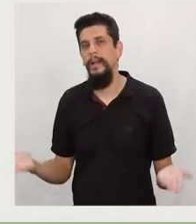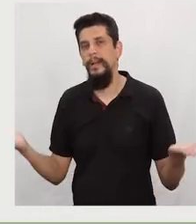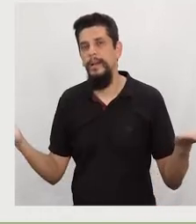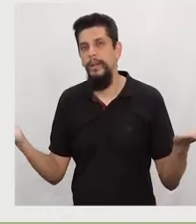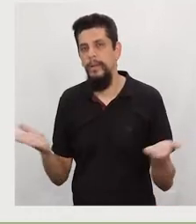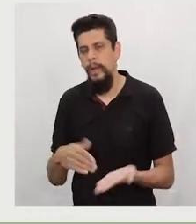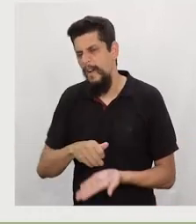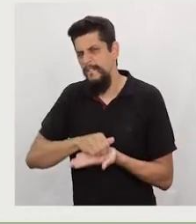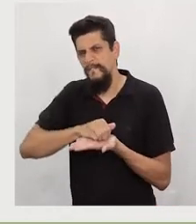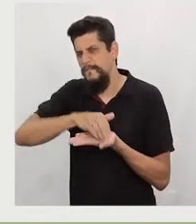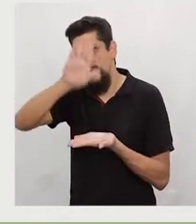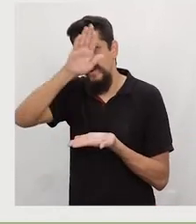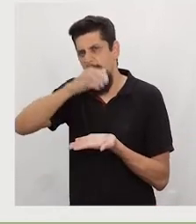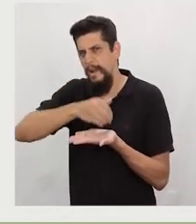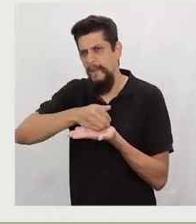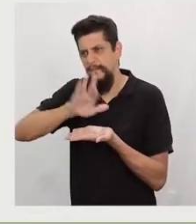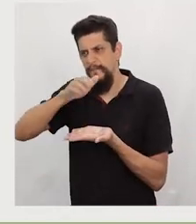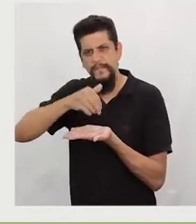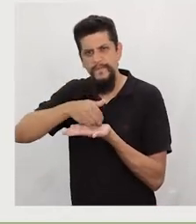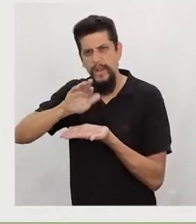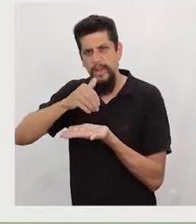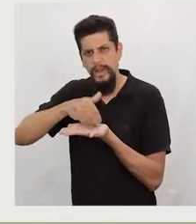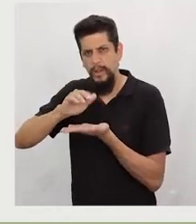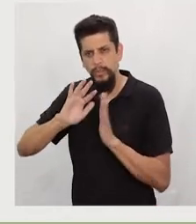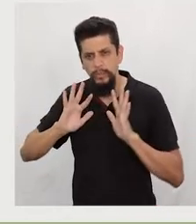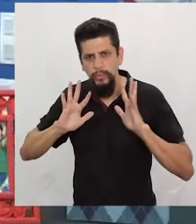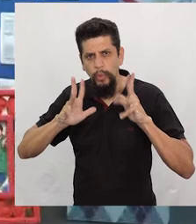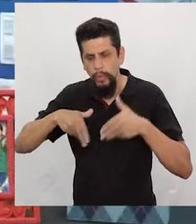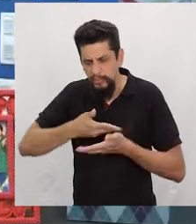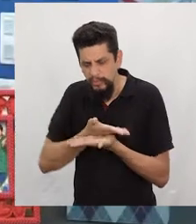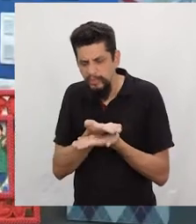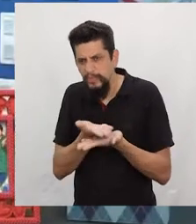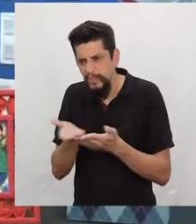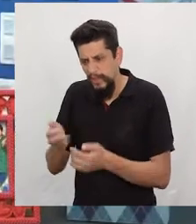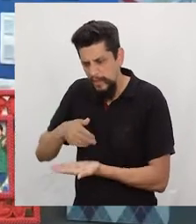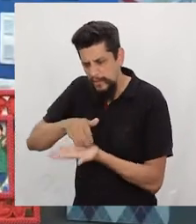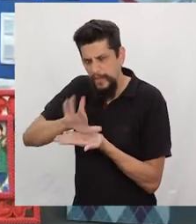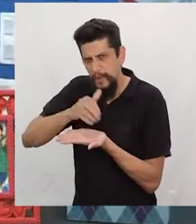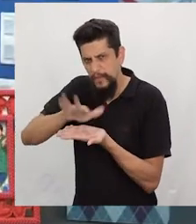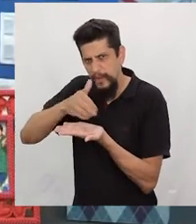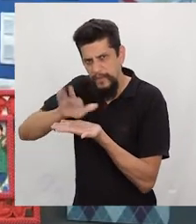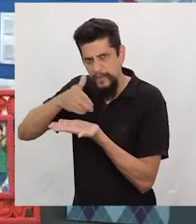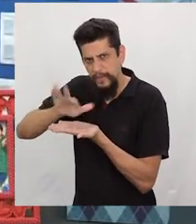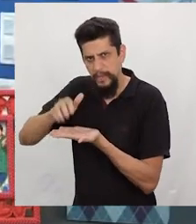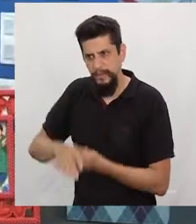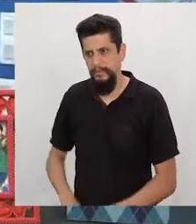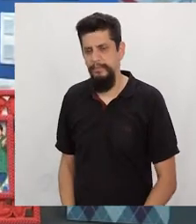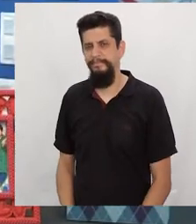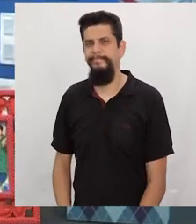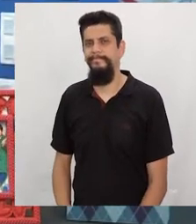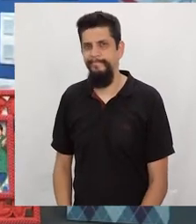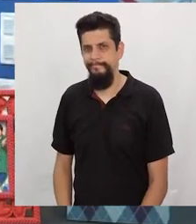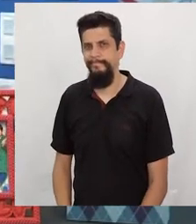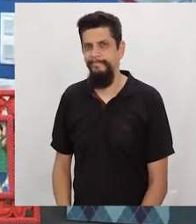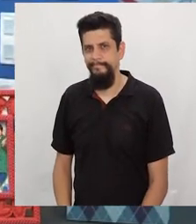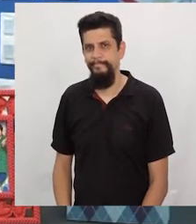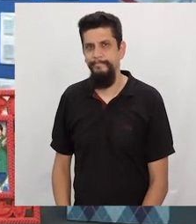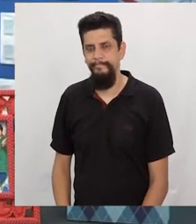Agora, fora daqui. Fora todos vocês. Gente,